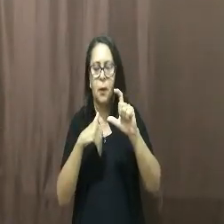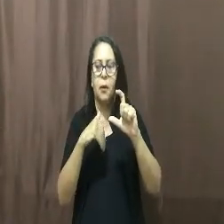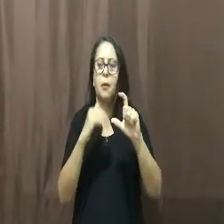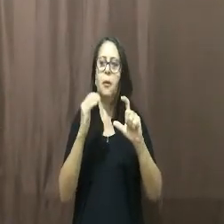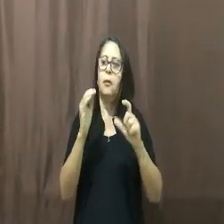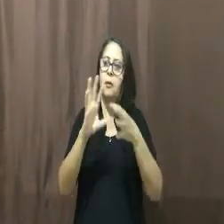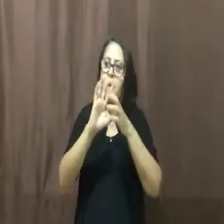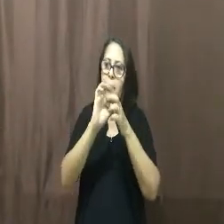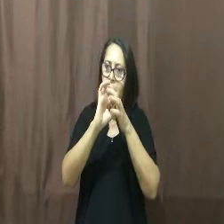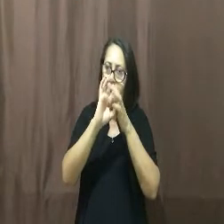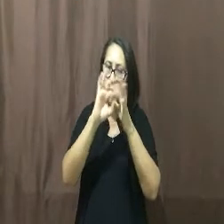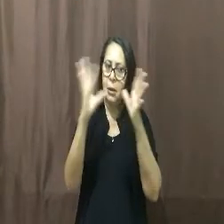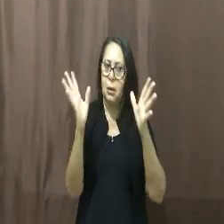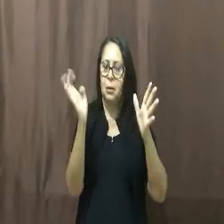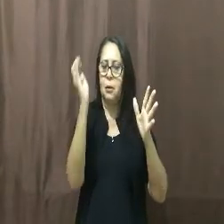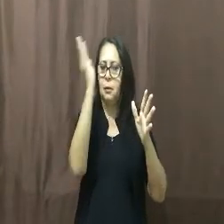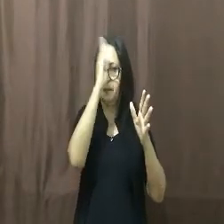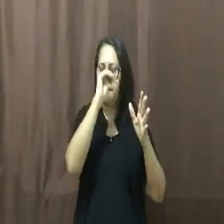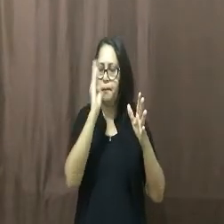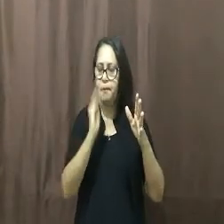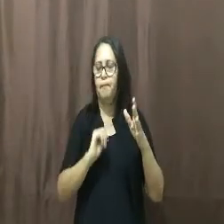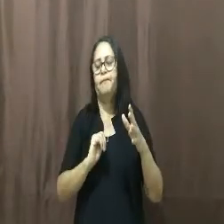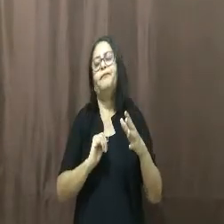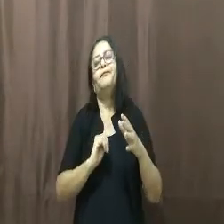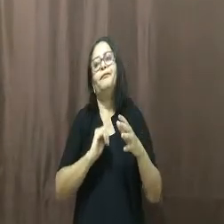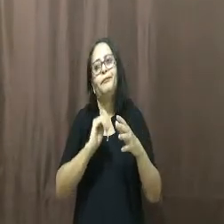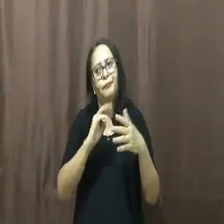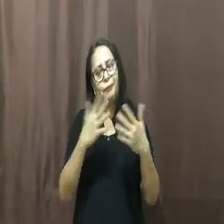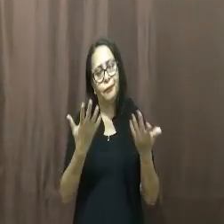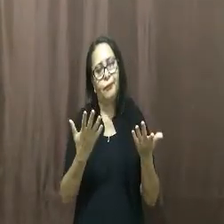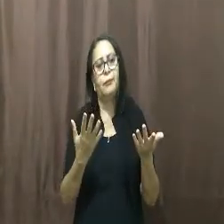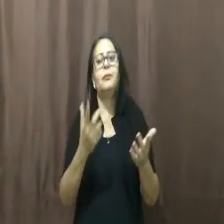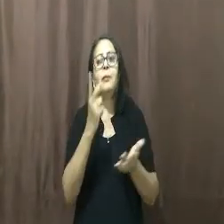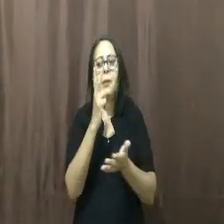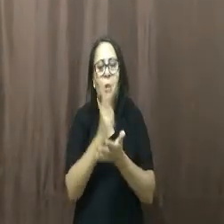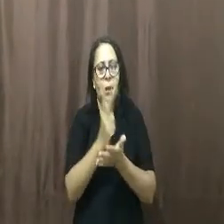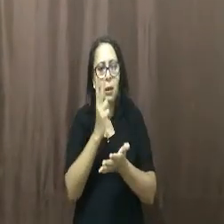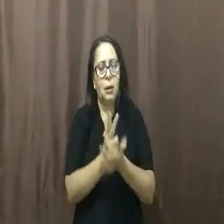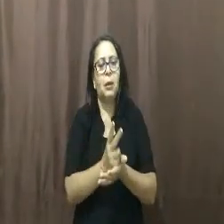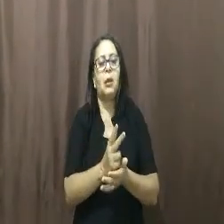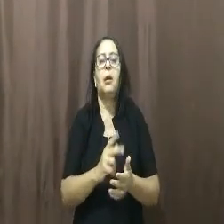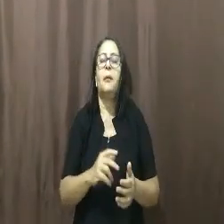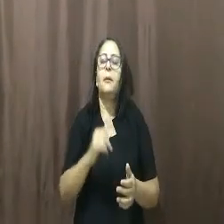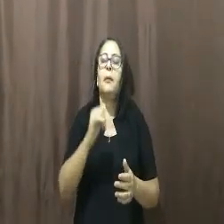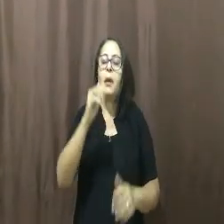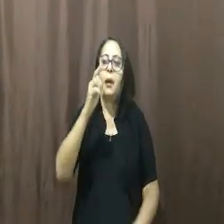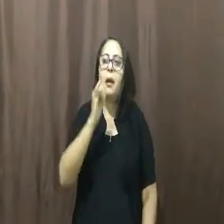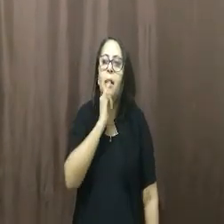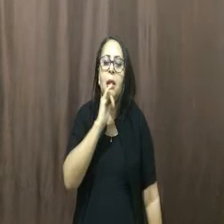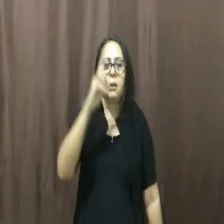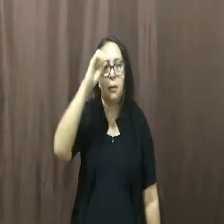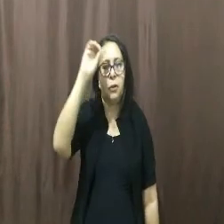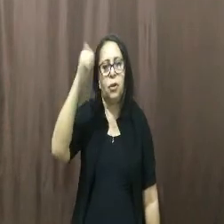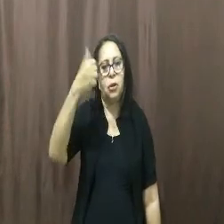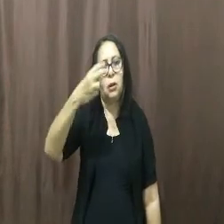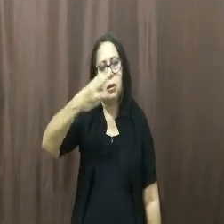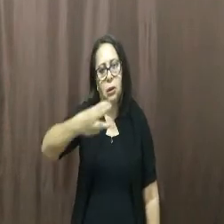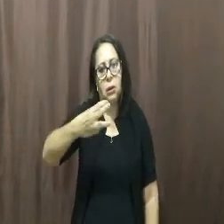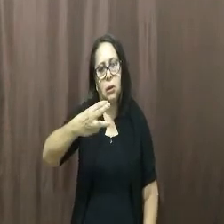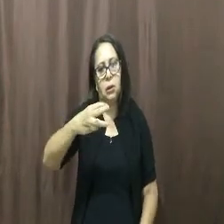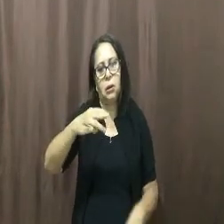democracia racial ainda perpassa. Quando a gente vê o 13 de maio, querer ser celebrado no